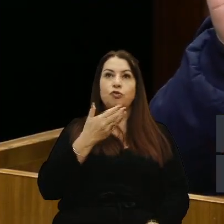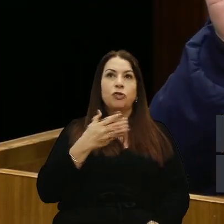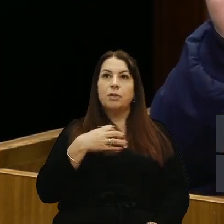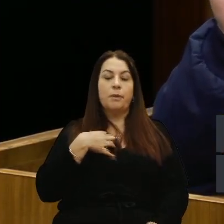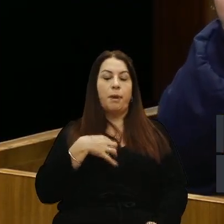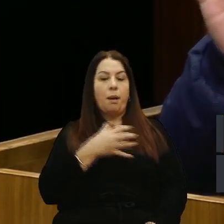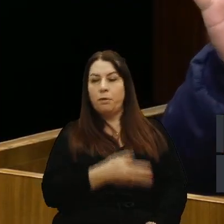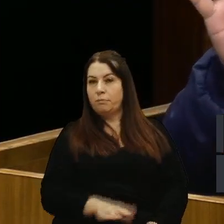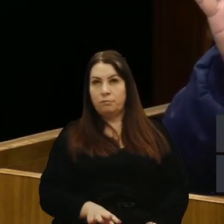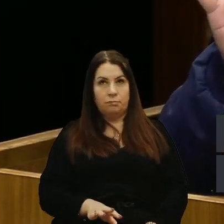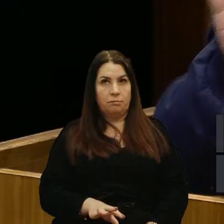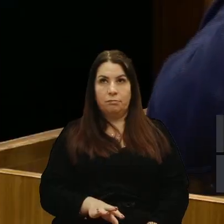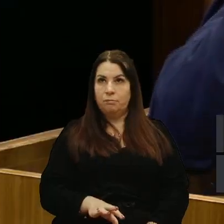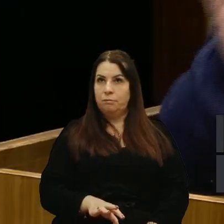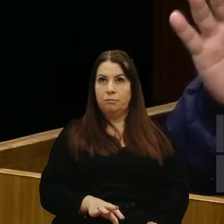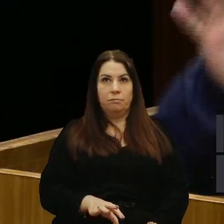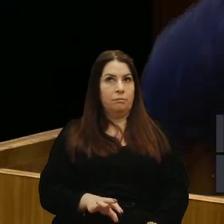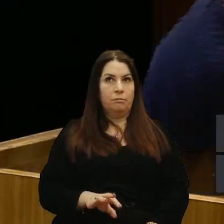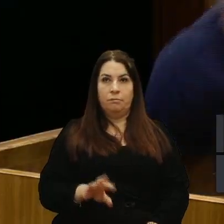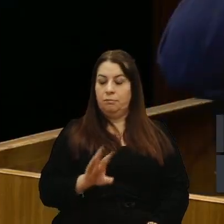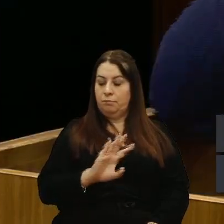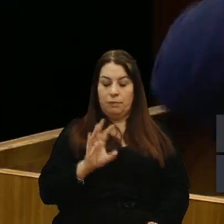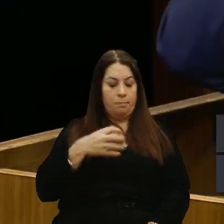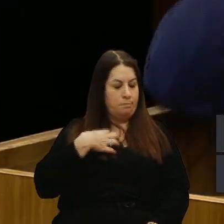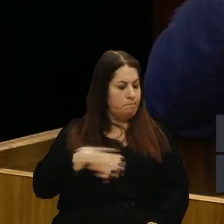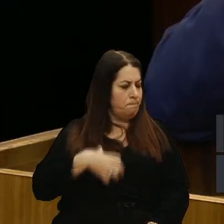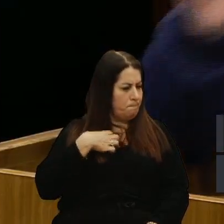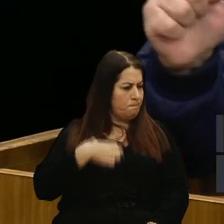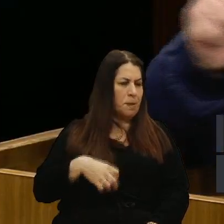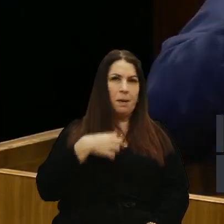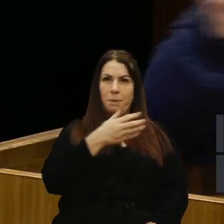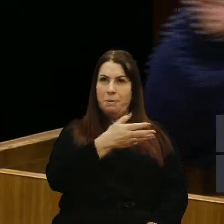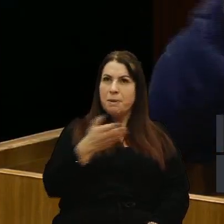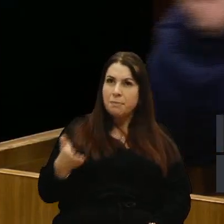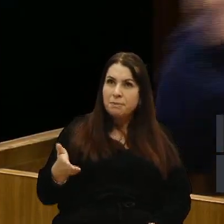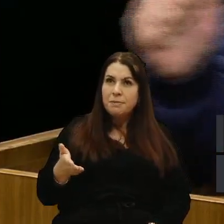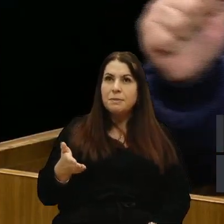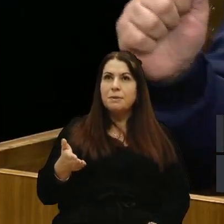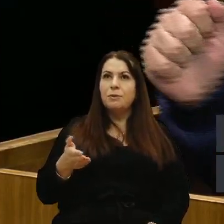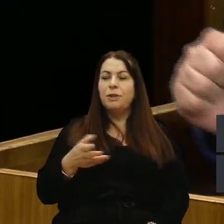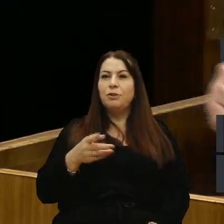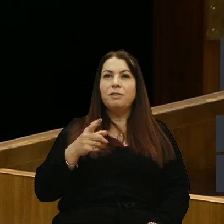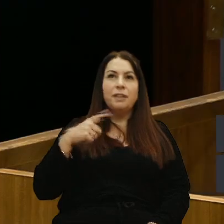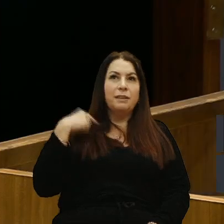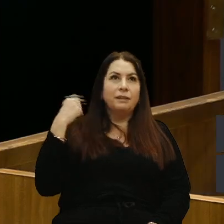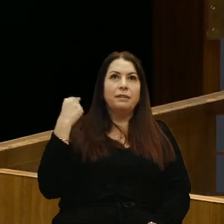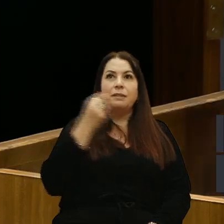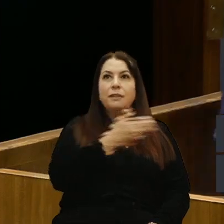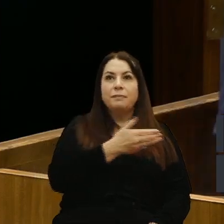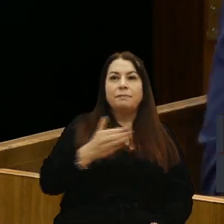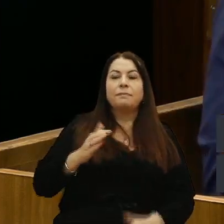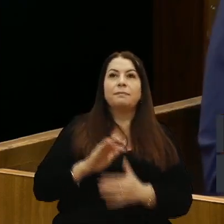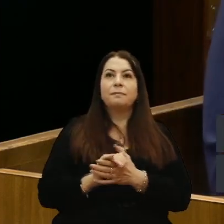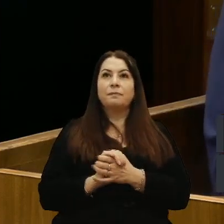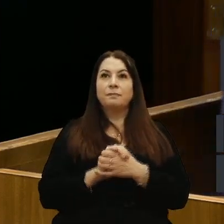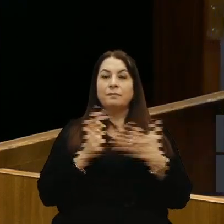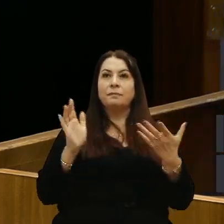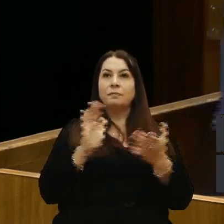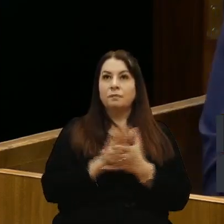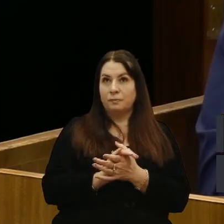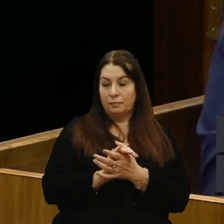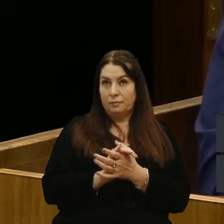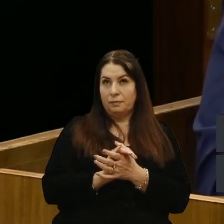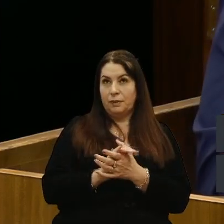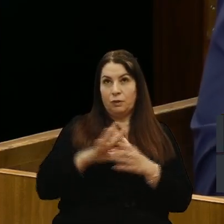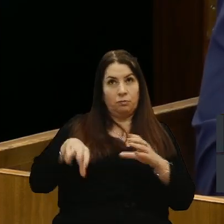aqui, ó, gente. A turma de casa não percebe, fica um brabo, e enlouquece quase fora dos microfones. Mas faz parte, eu